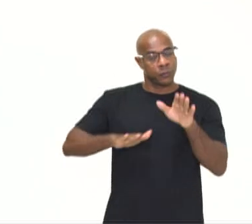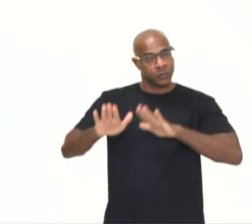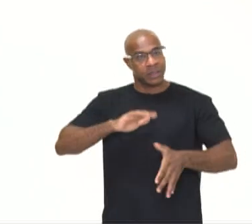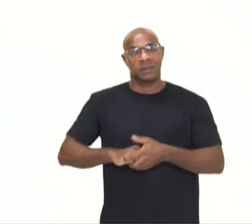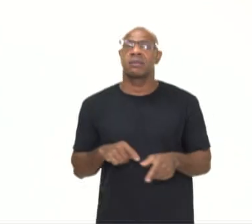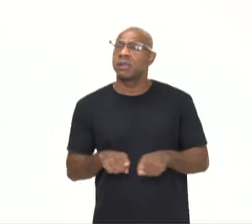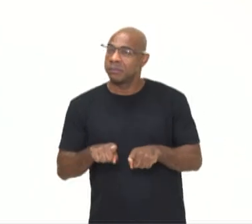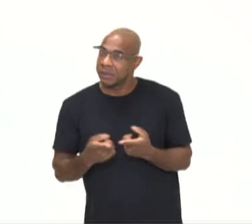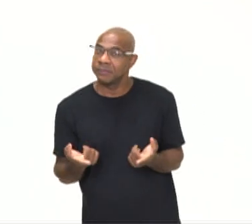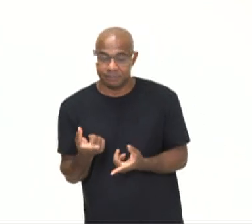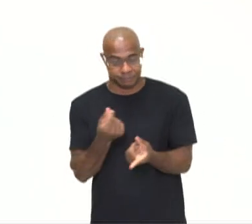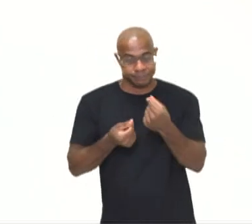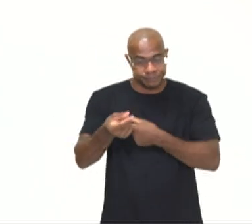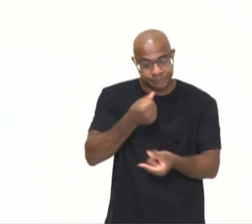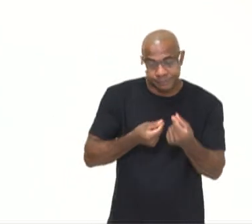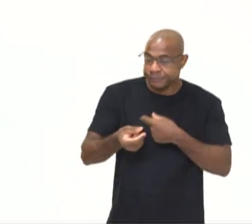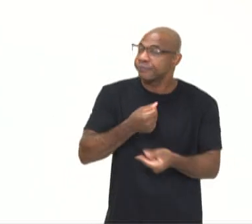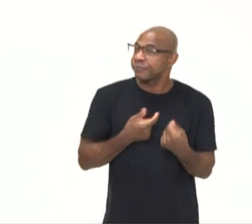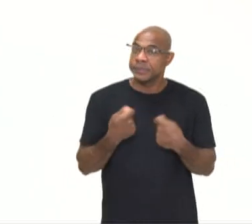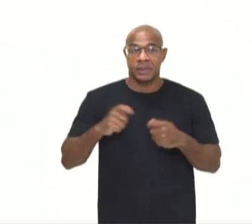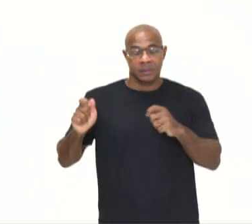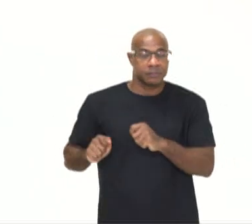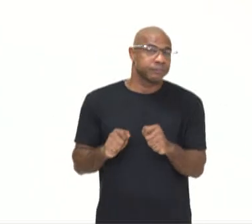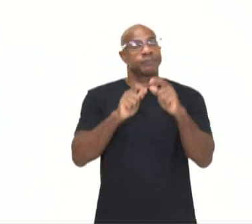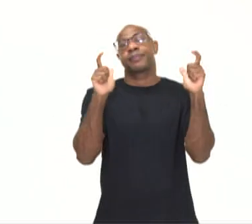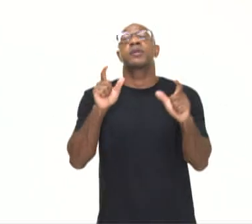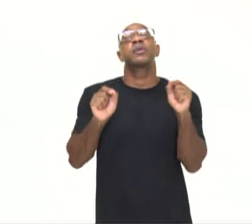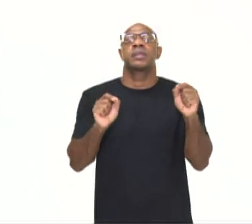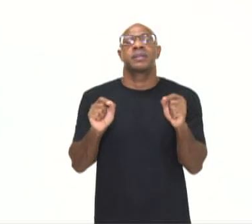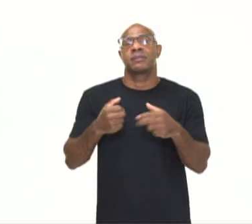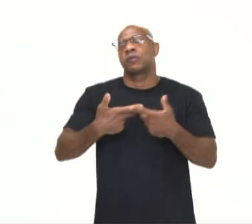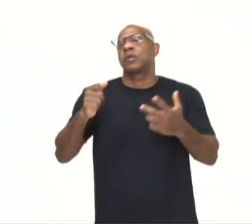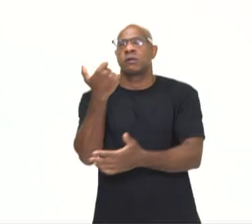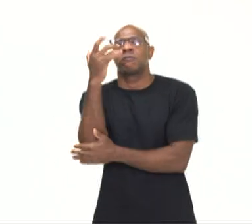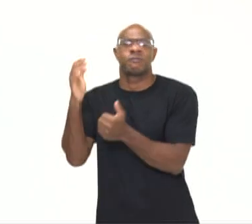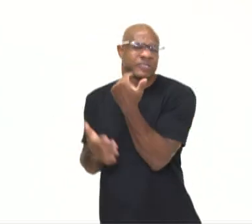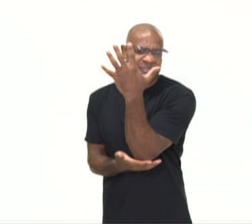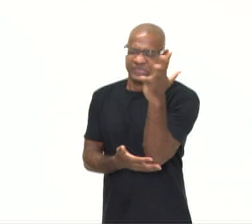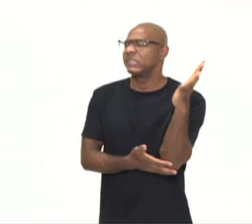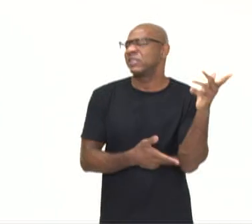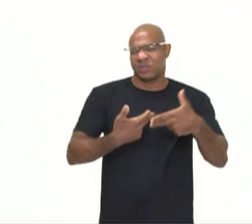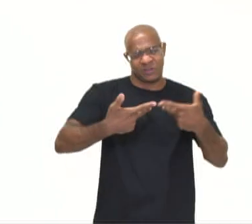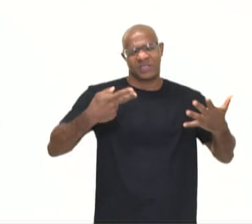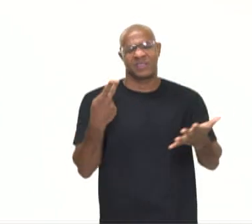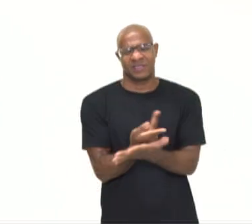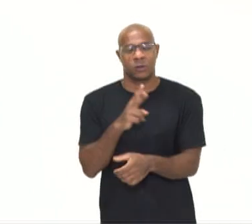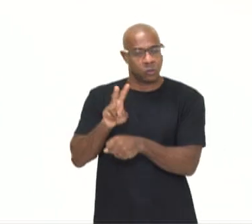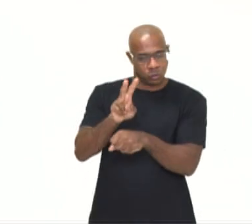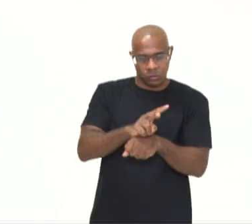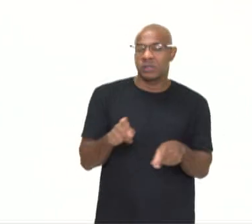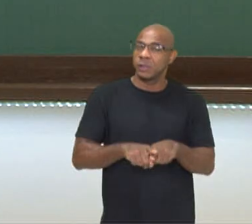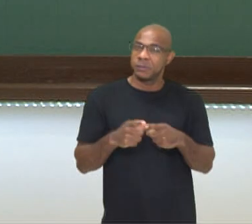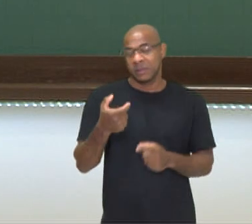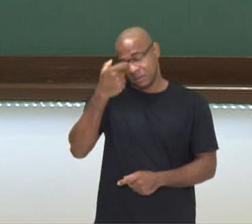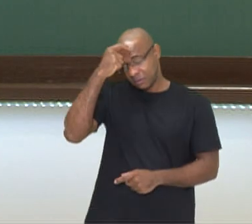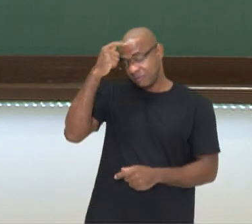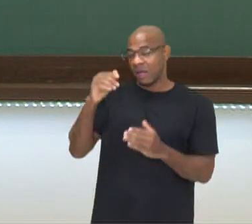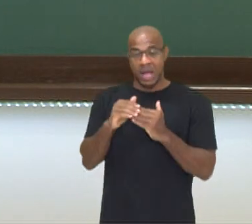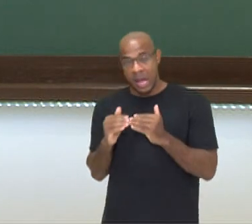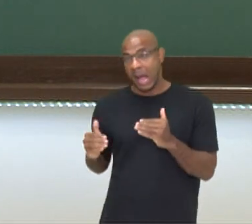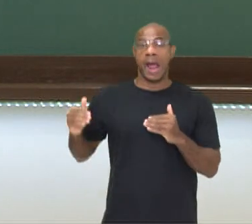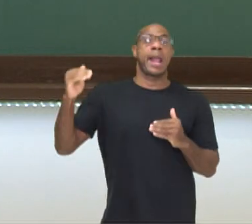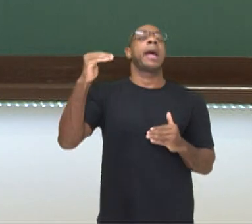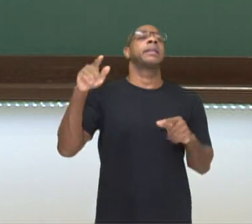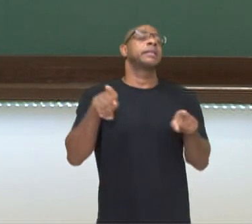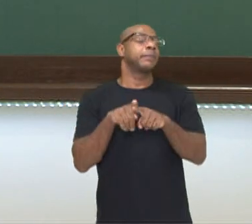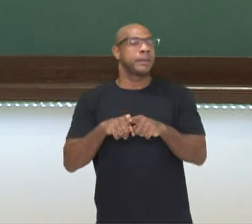saúde financeira, precisamos estar atentos aos impactos ambientais do que consumimos. Então, o consumo consciente vai além do